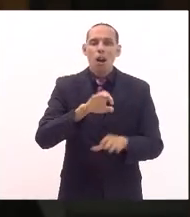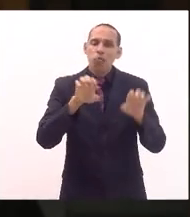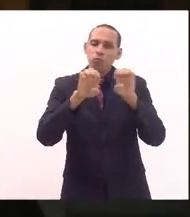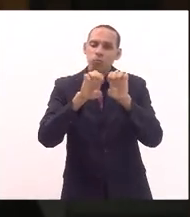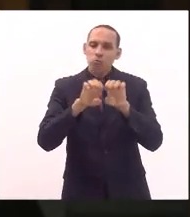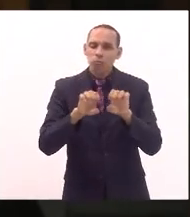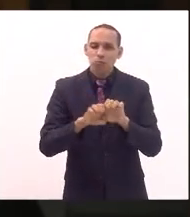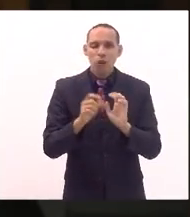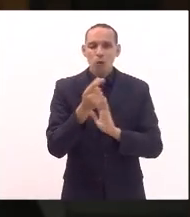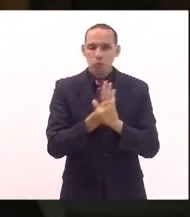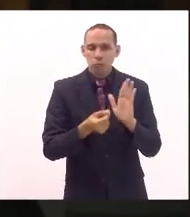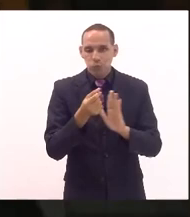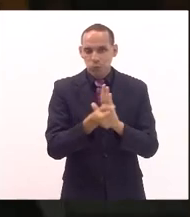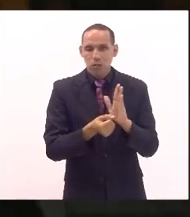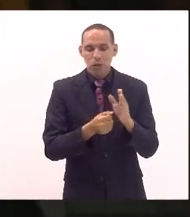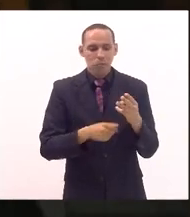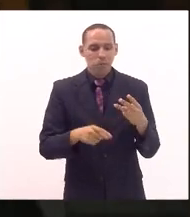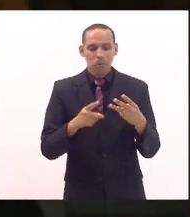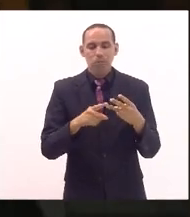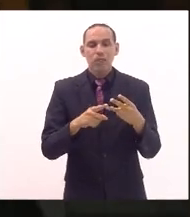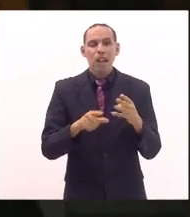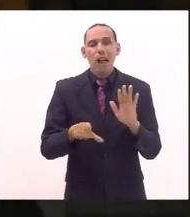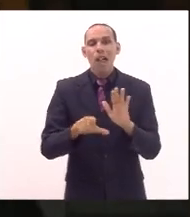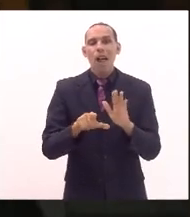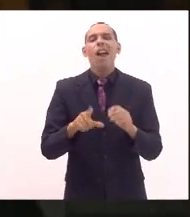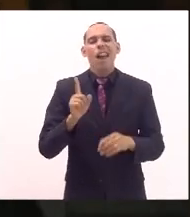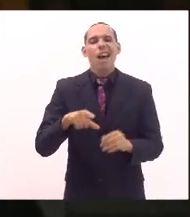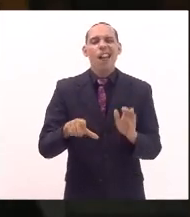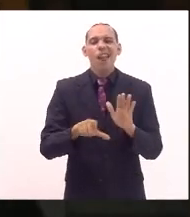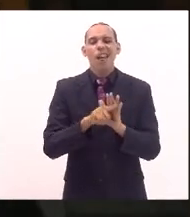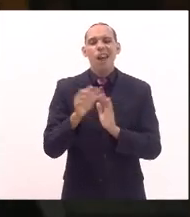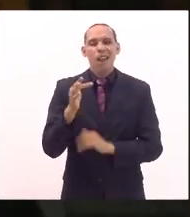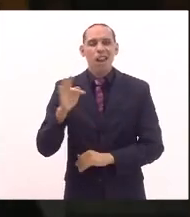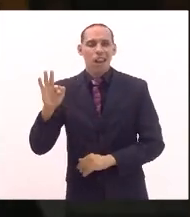dos orçamentos lei federal